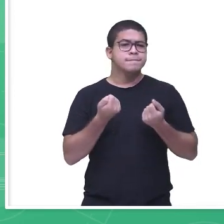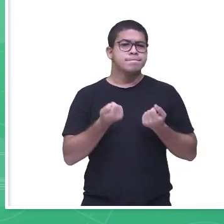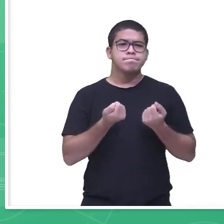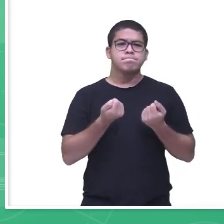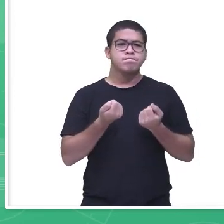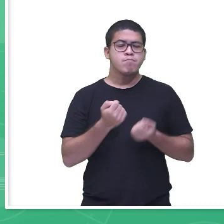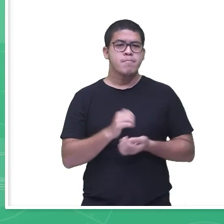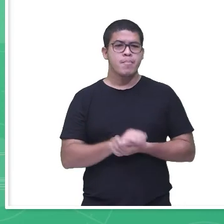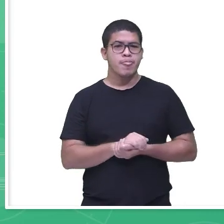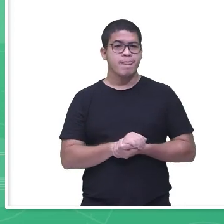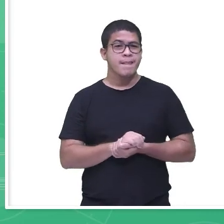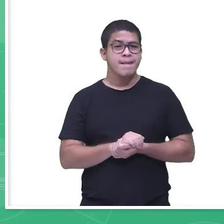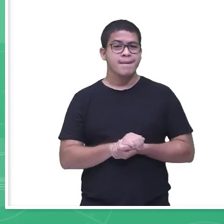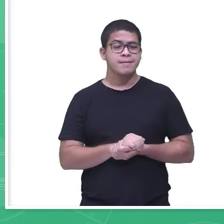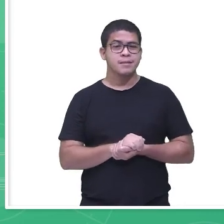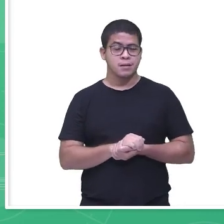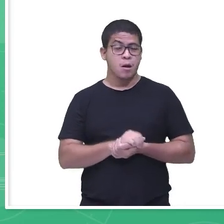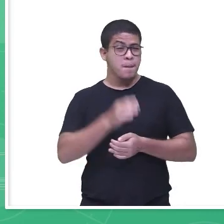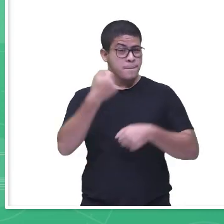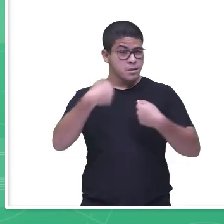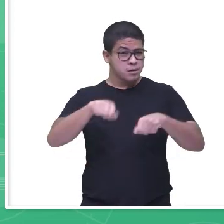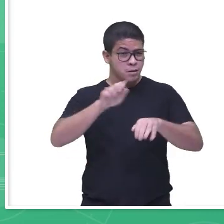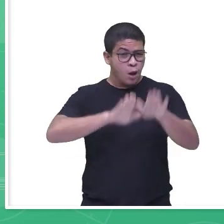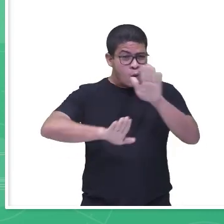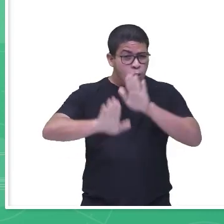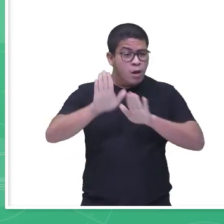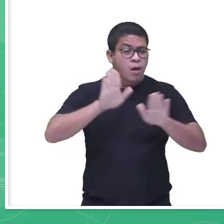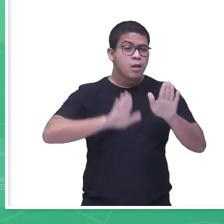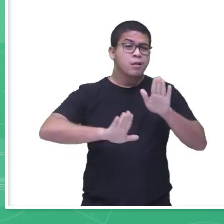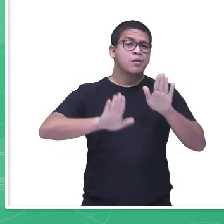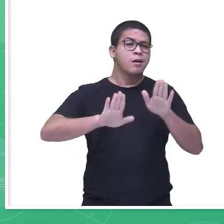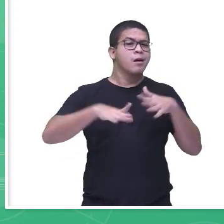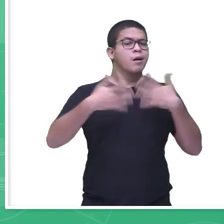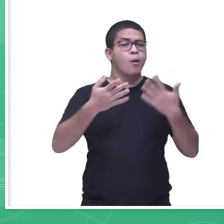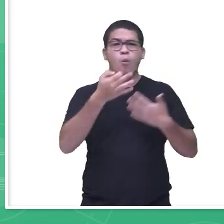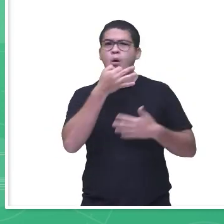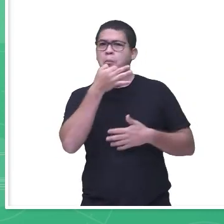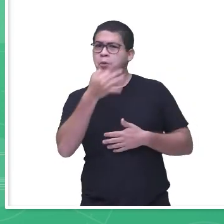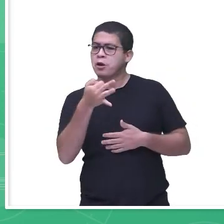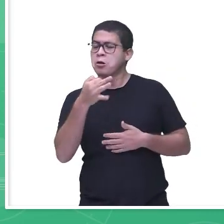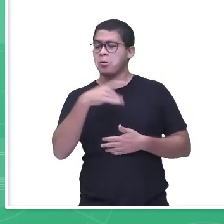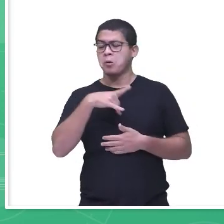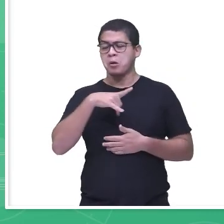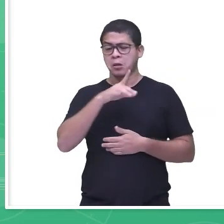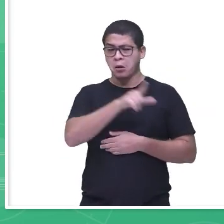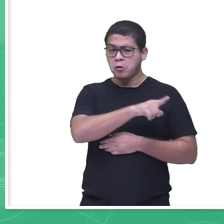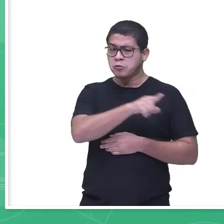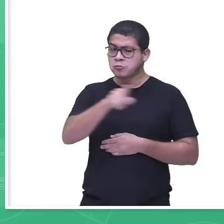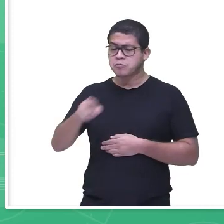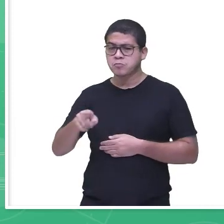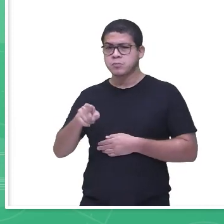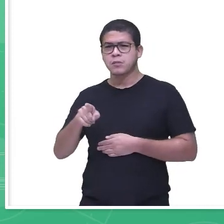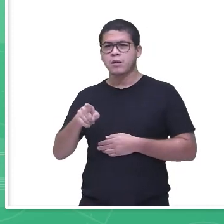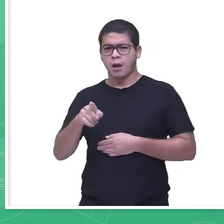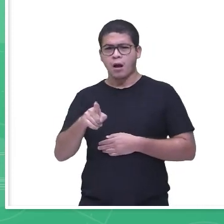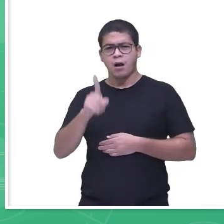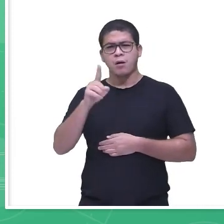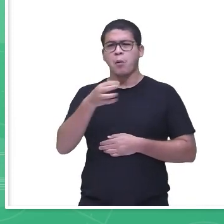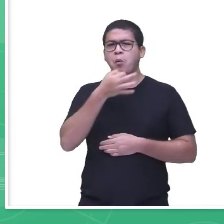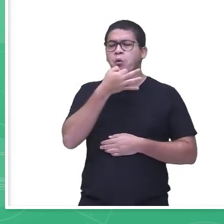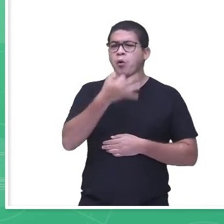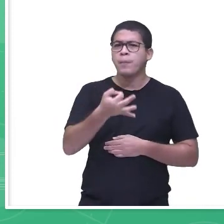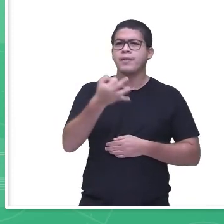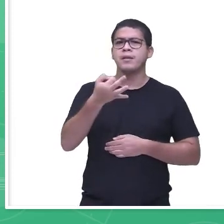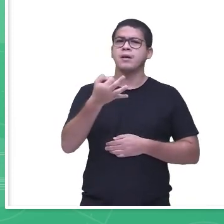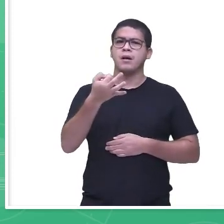lá da importância de tomarmos cuidado, né, com as opiniões que existem por aí. Muito bem, olha o comentário, diz assim, né, o nosso